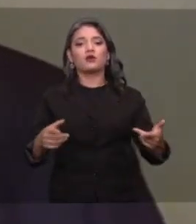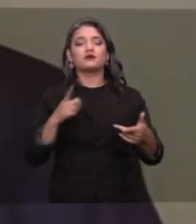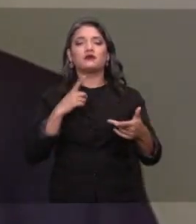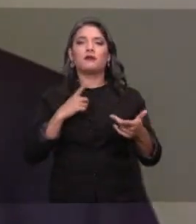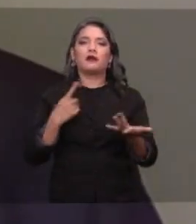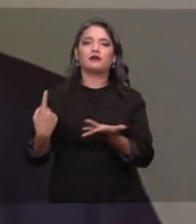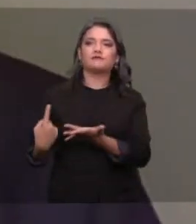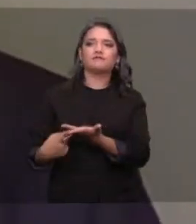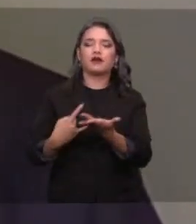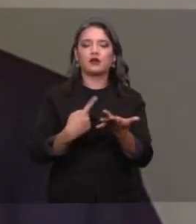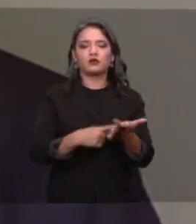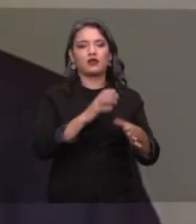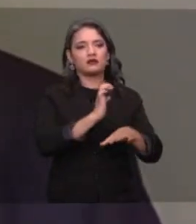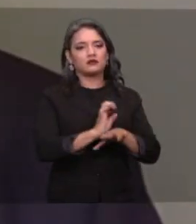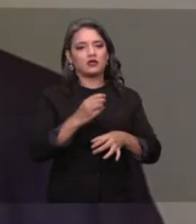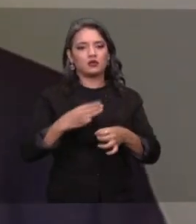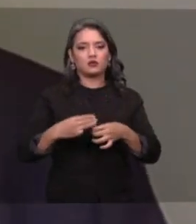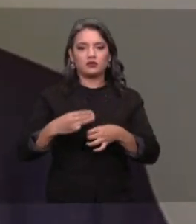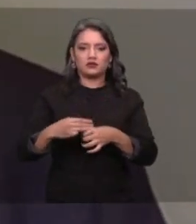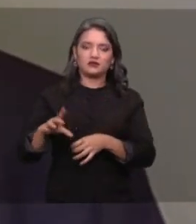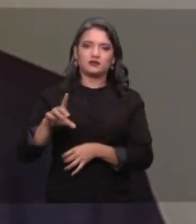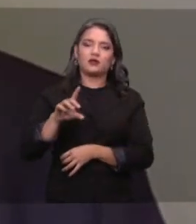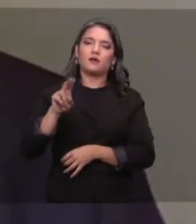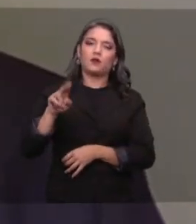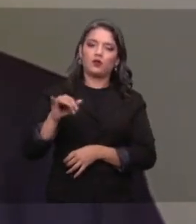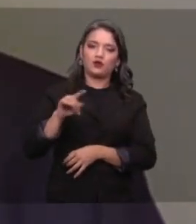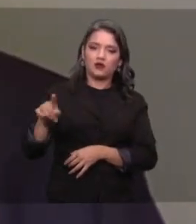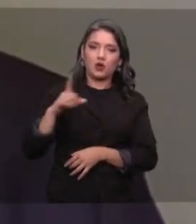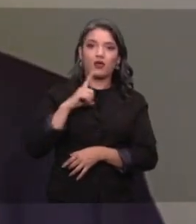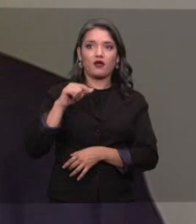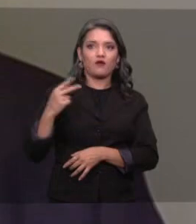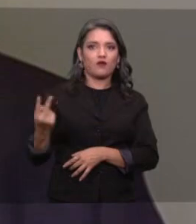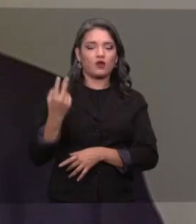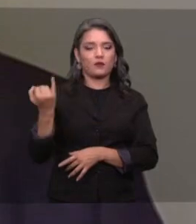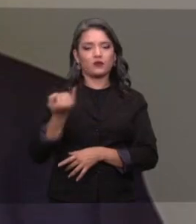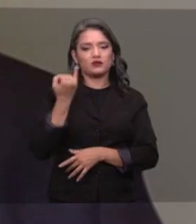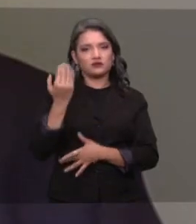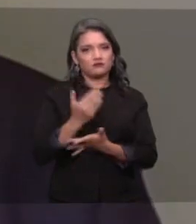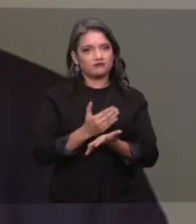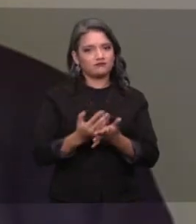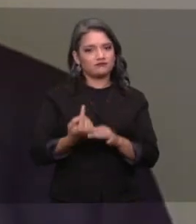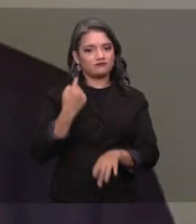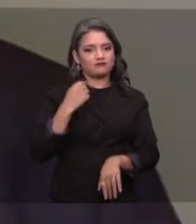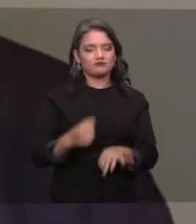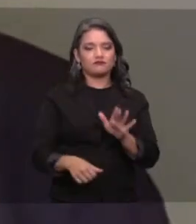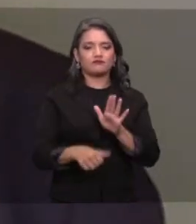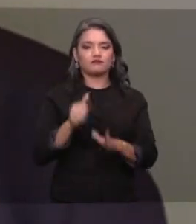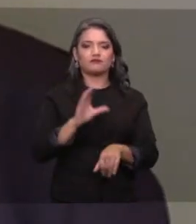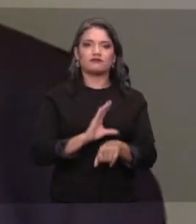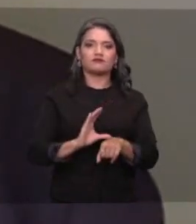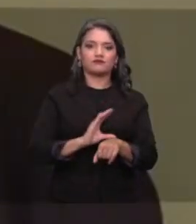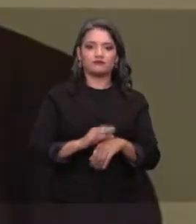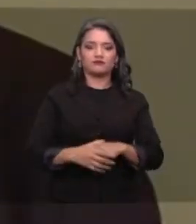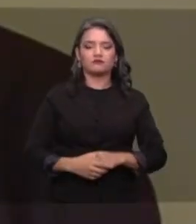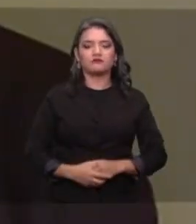Federativo, valor consagrado no país desde a primeira Constituição da República. E, por